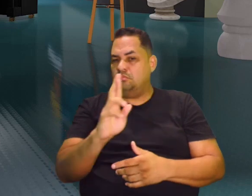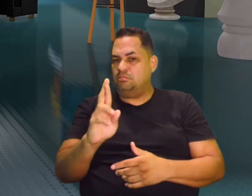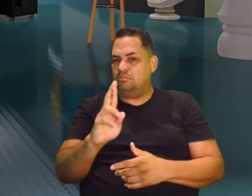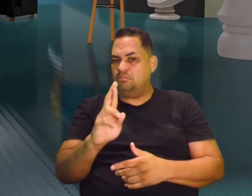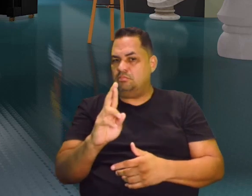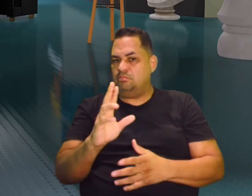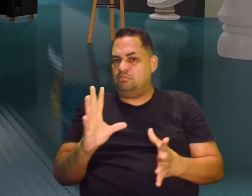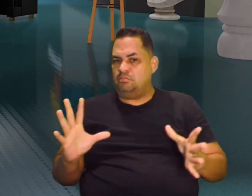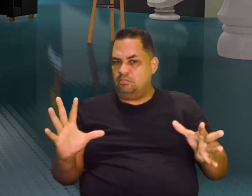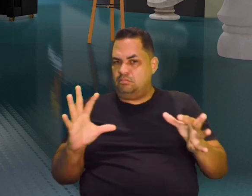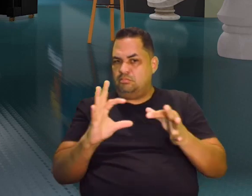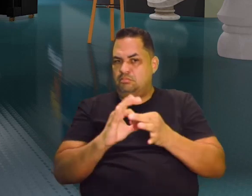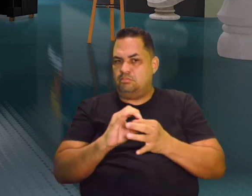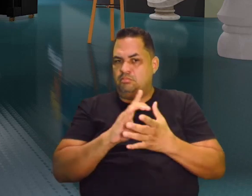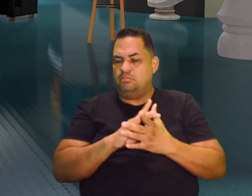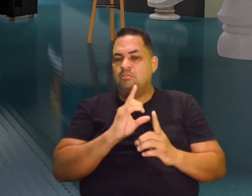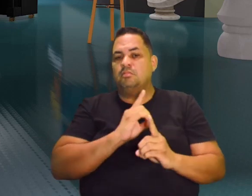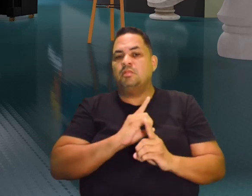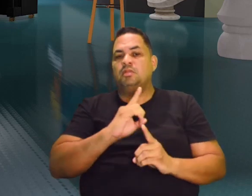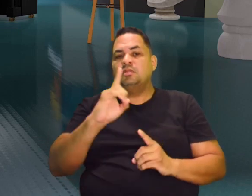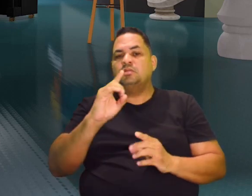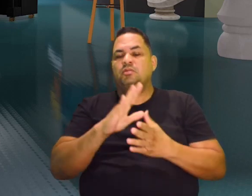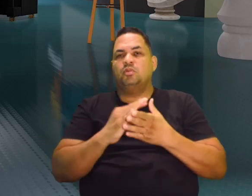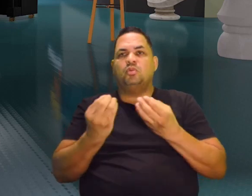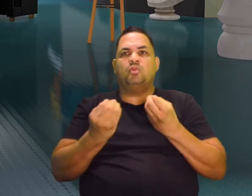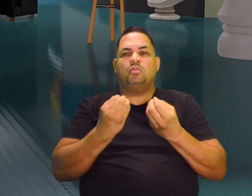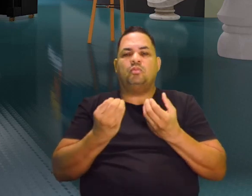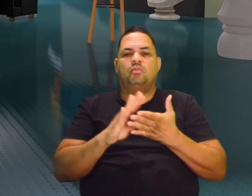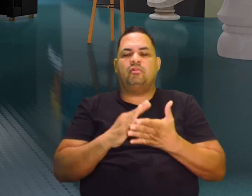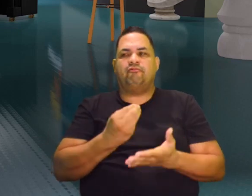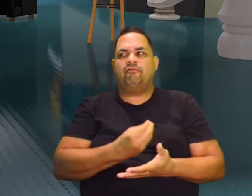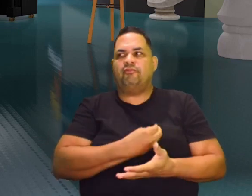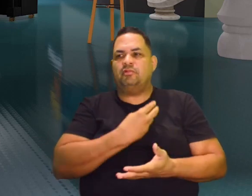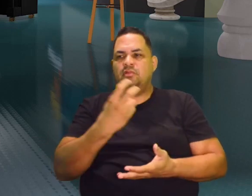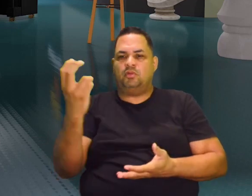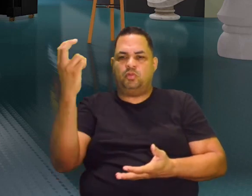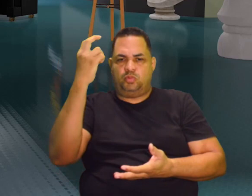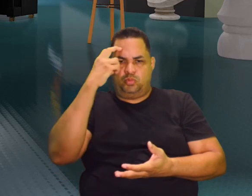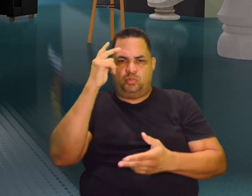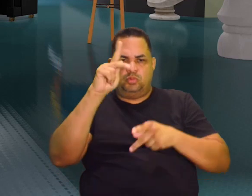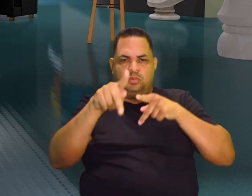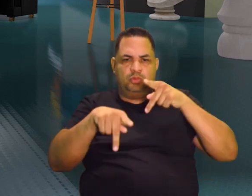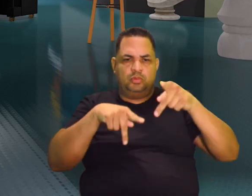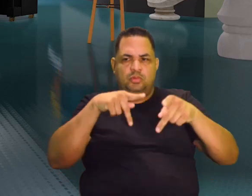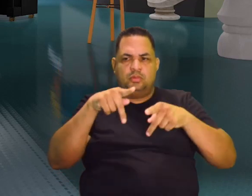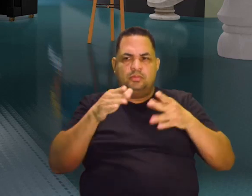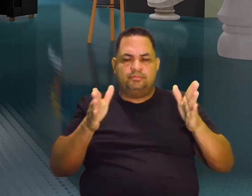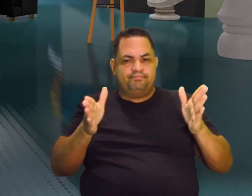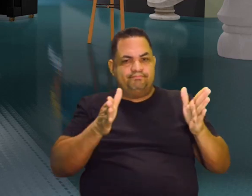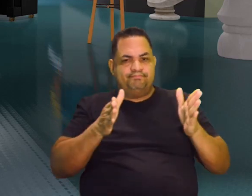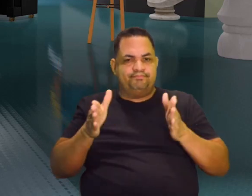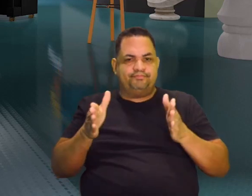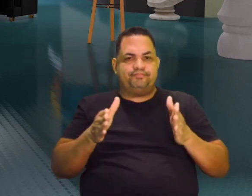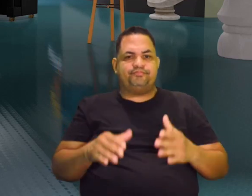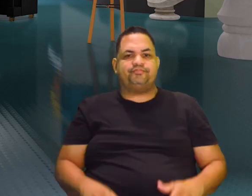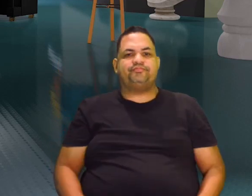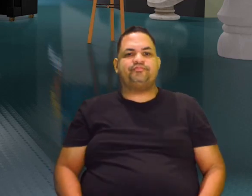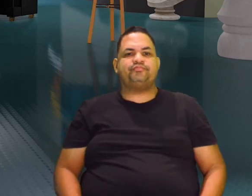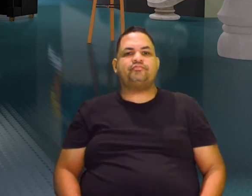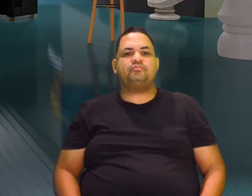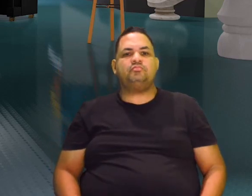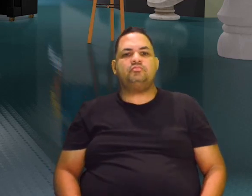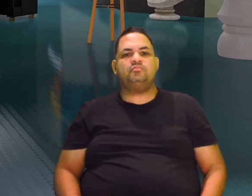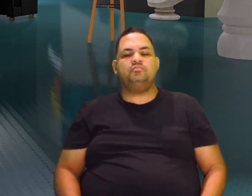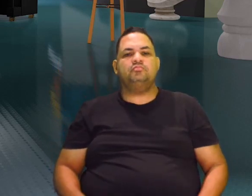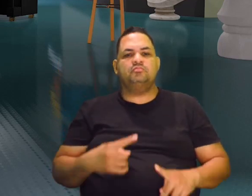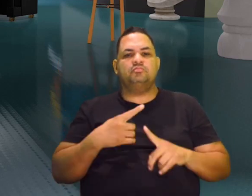aos deuses, a forma de vida, a cultura daquele povo, né, daquele período. Então, por que a